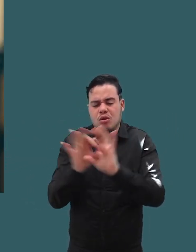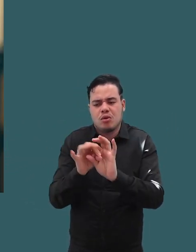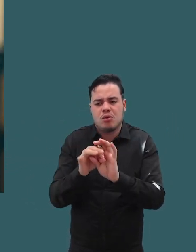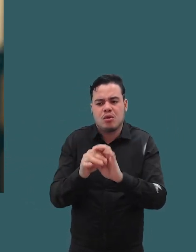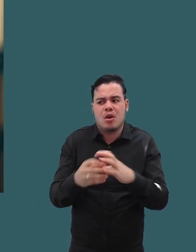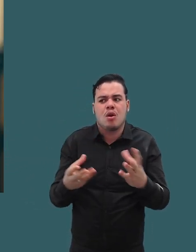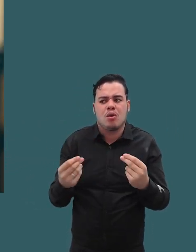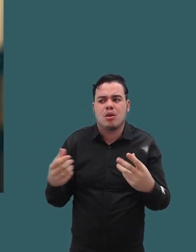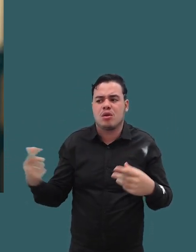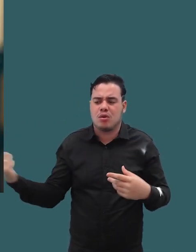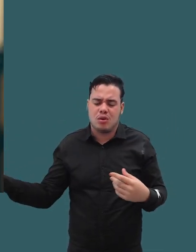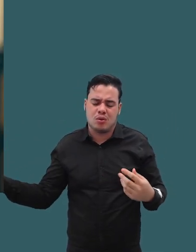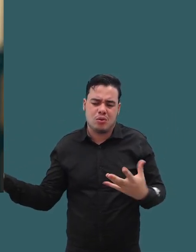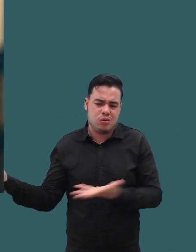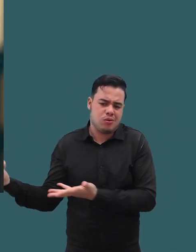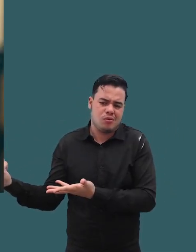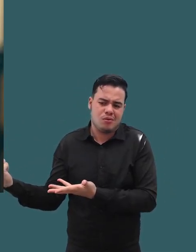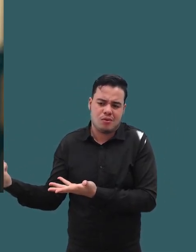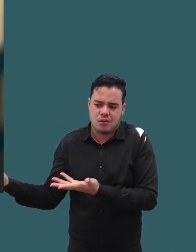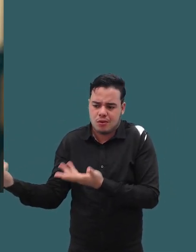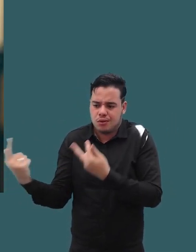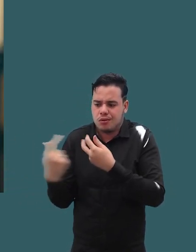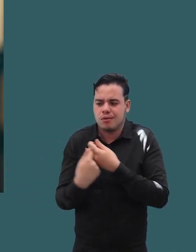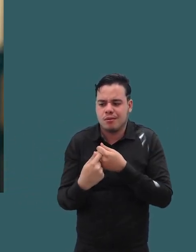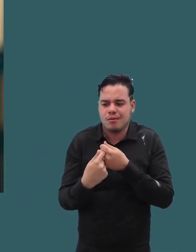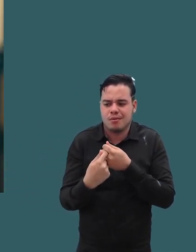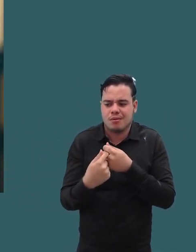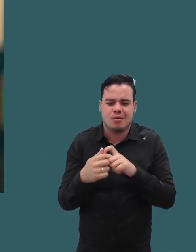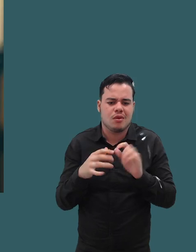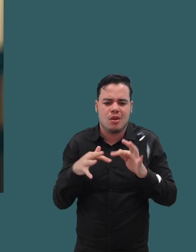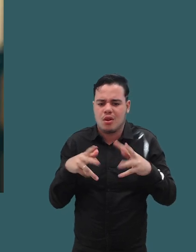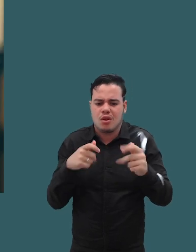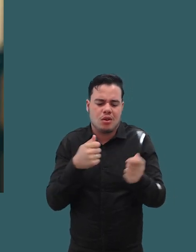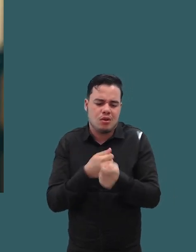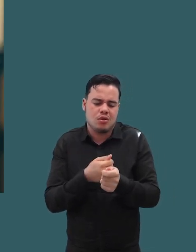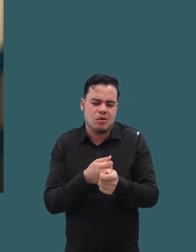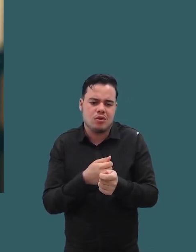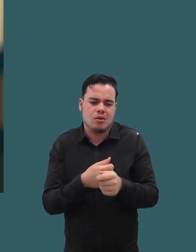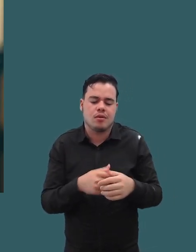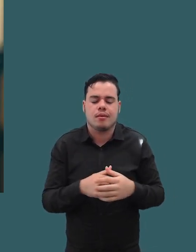isolados, absolutamente isolados. Para conhecê-los, é preciso ter